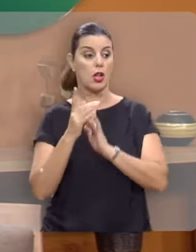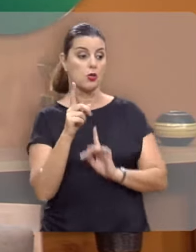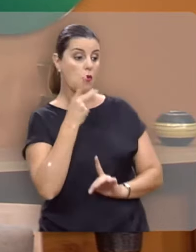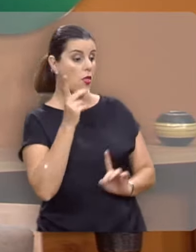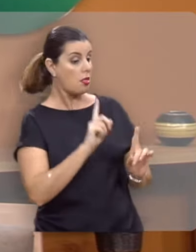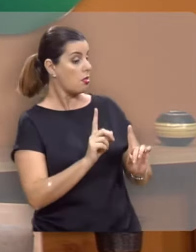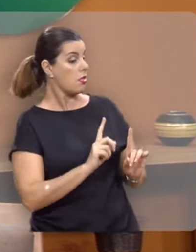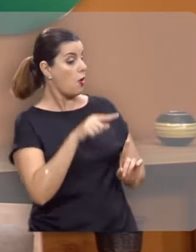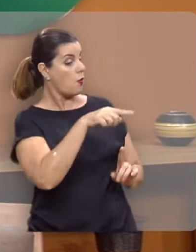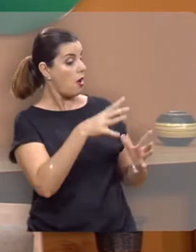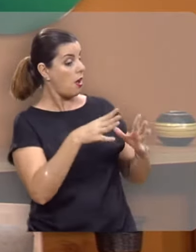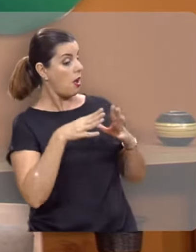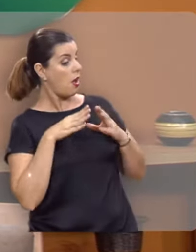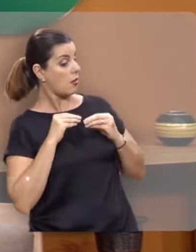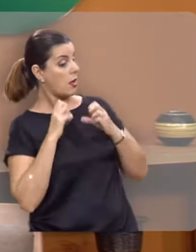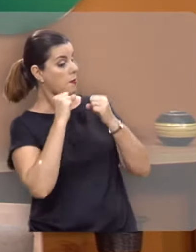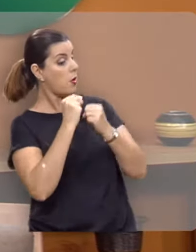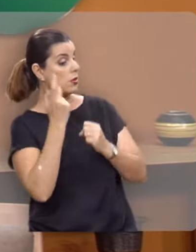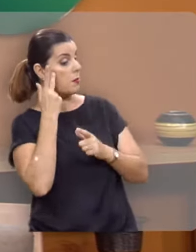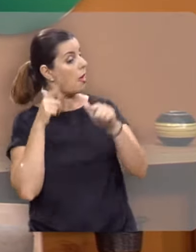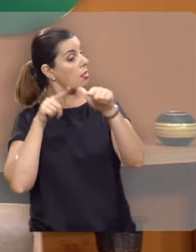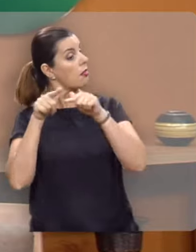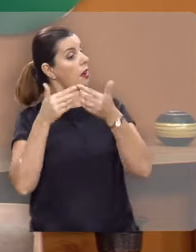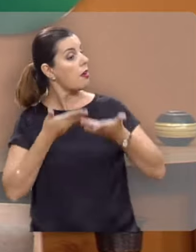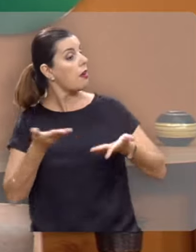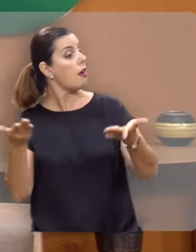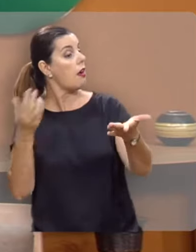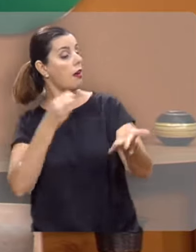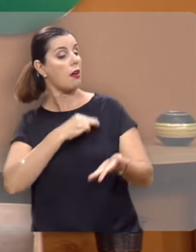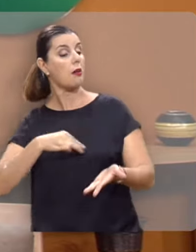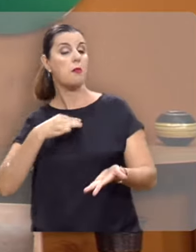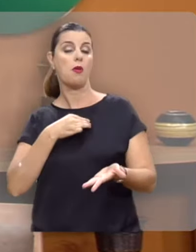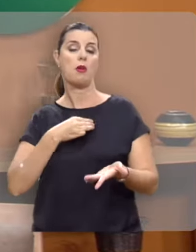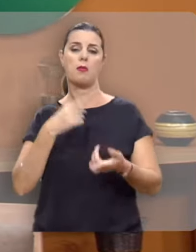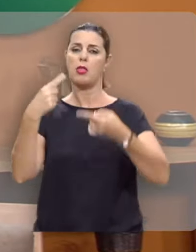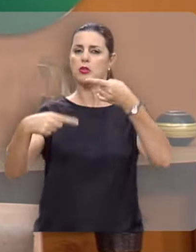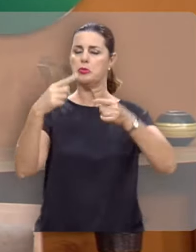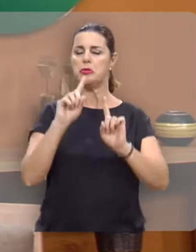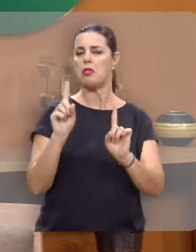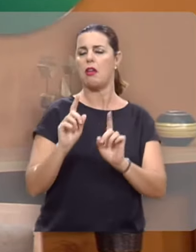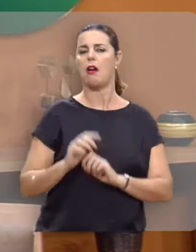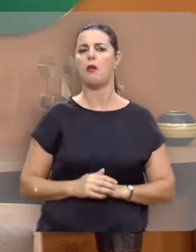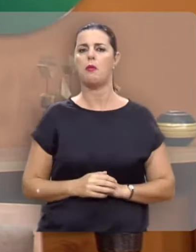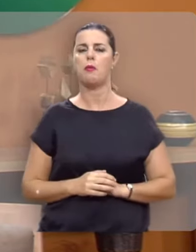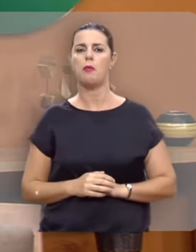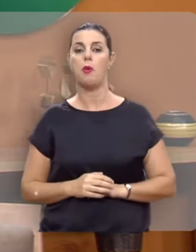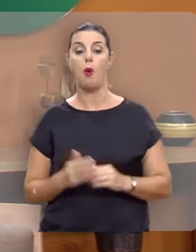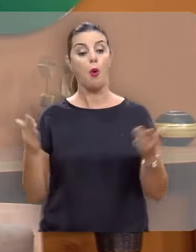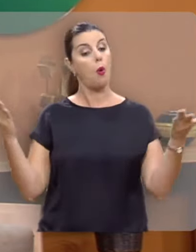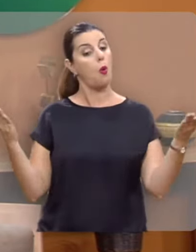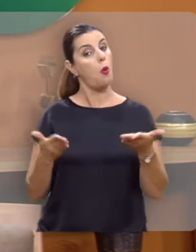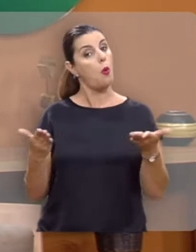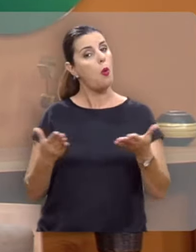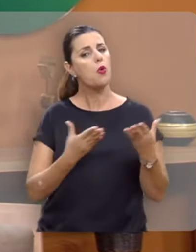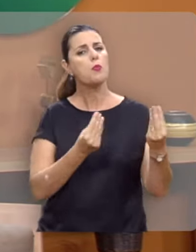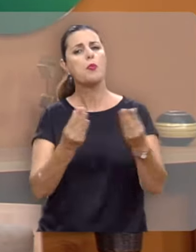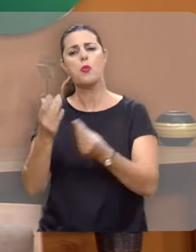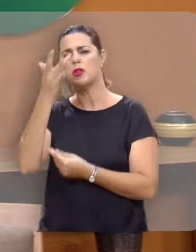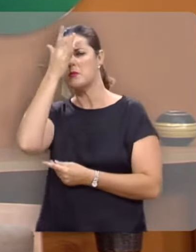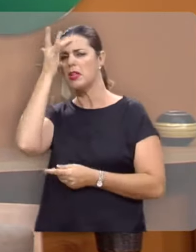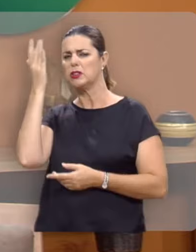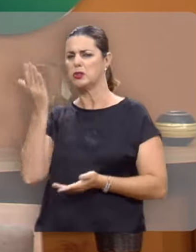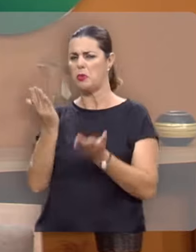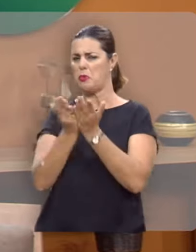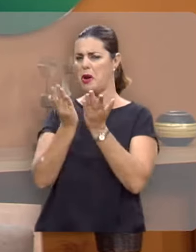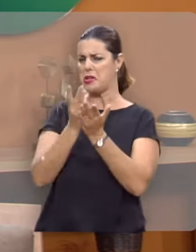receber poder para fazer a obra e não para discutir a obra. Hoje muitos